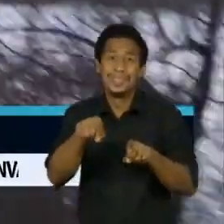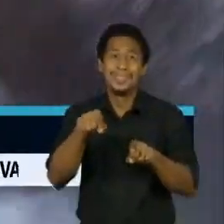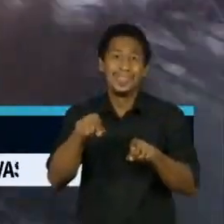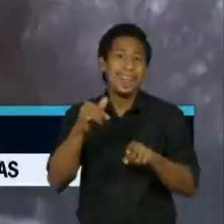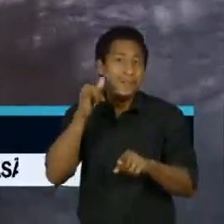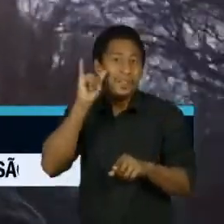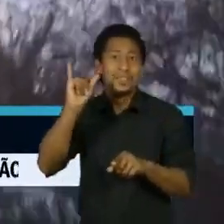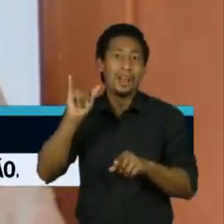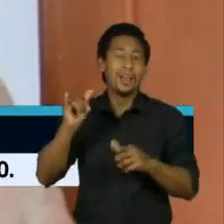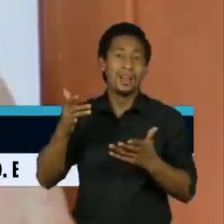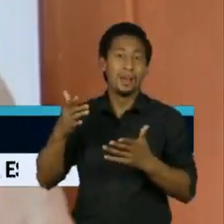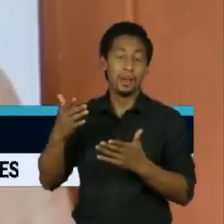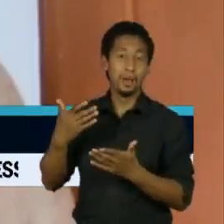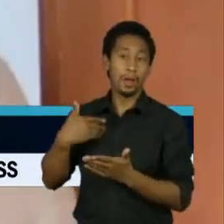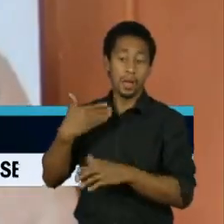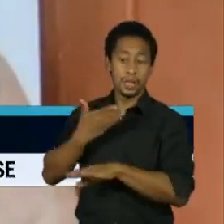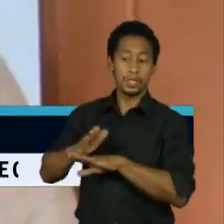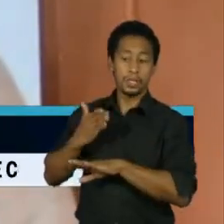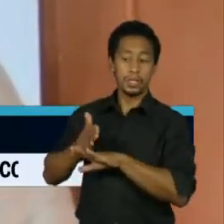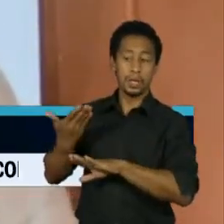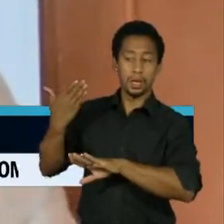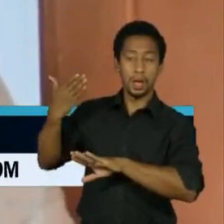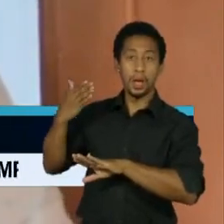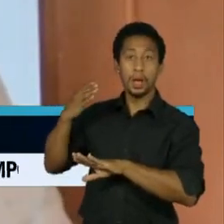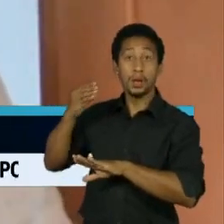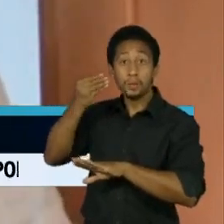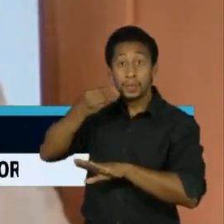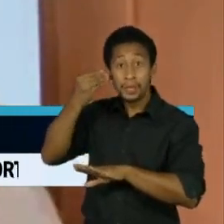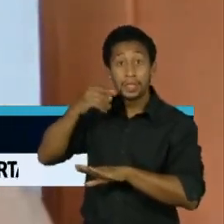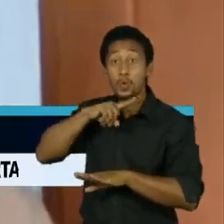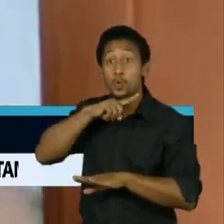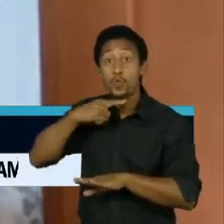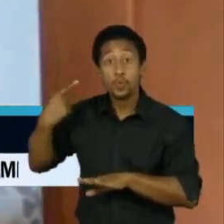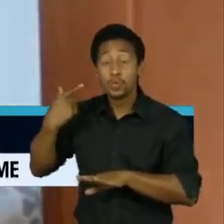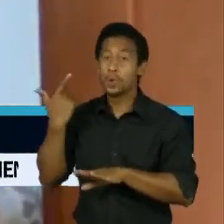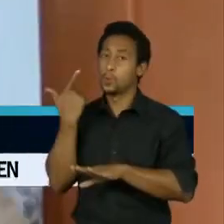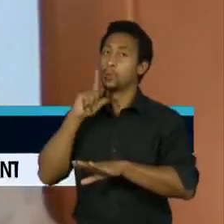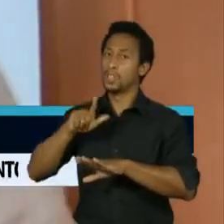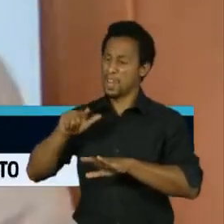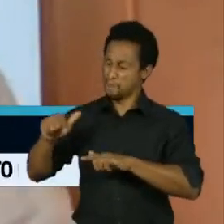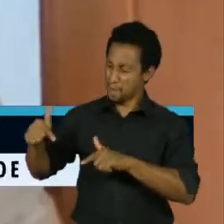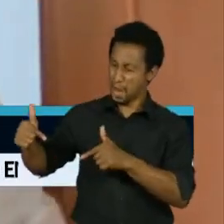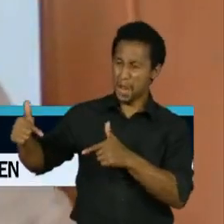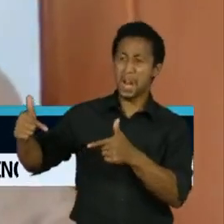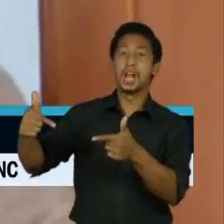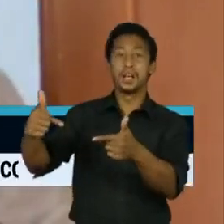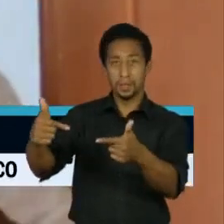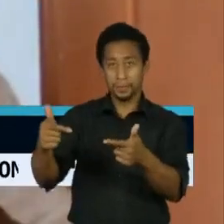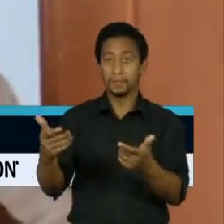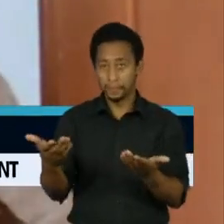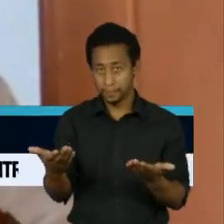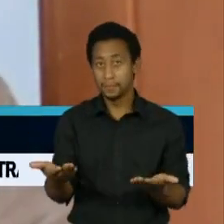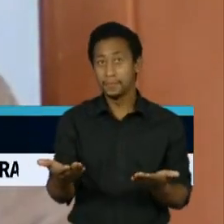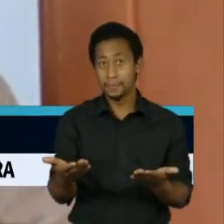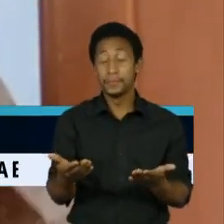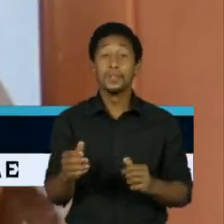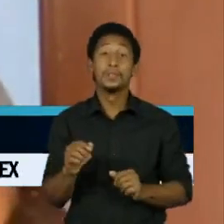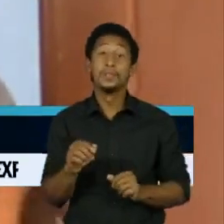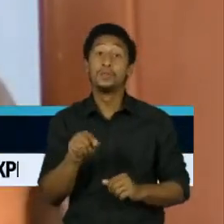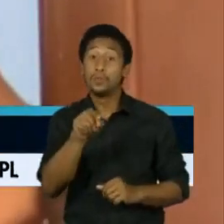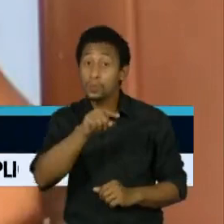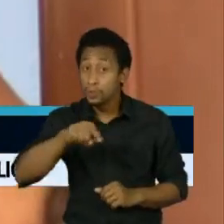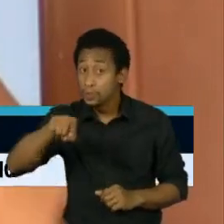antigas técnicas russas. As bases dessa nova doutrina são basicamente a ideia de você